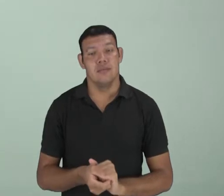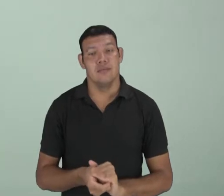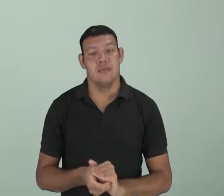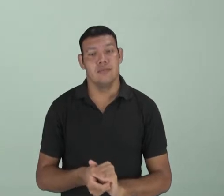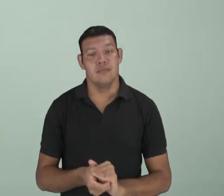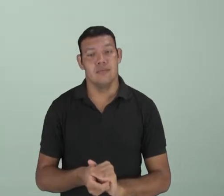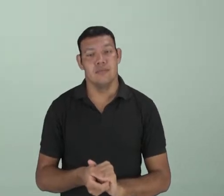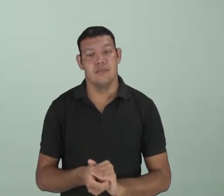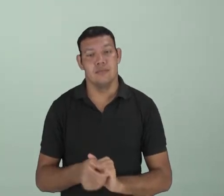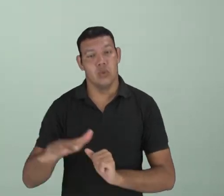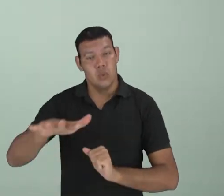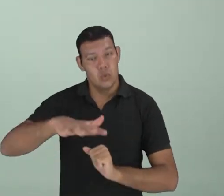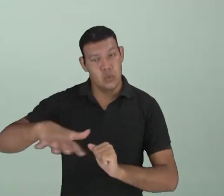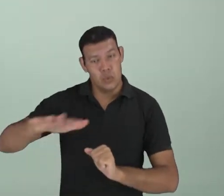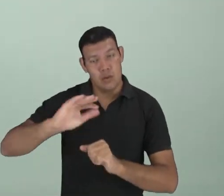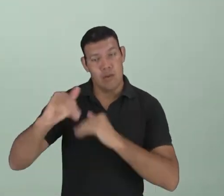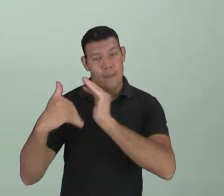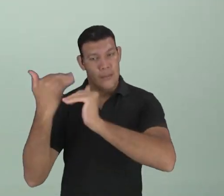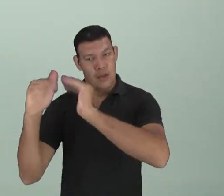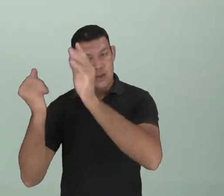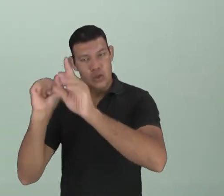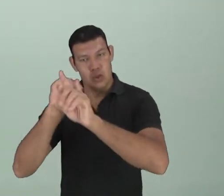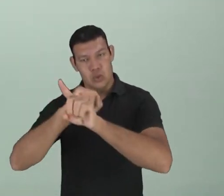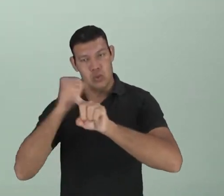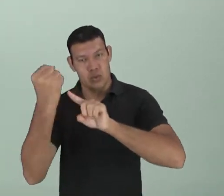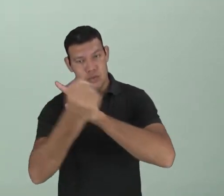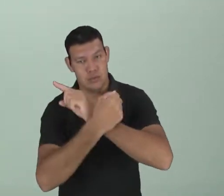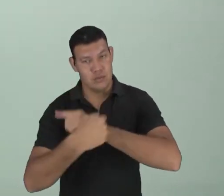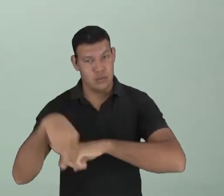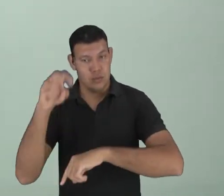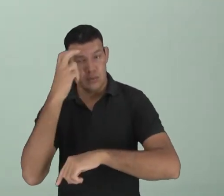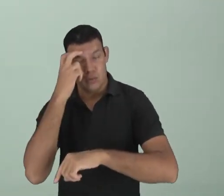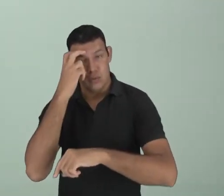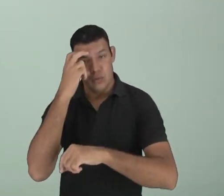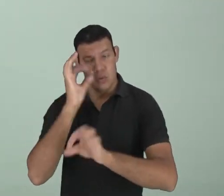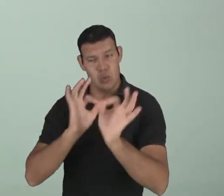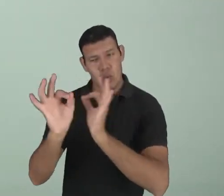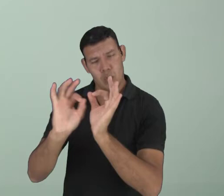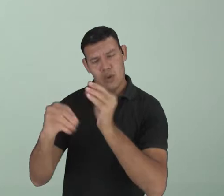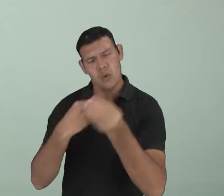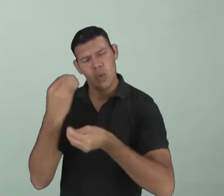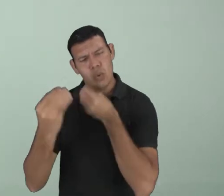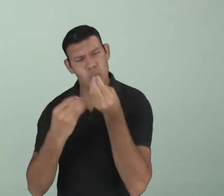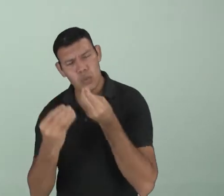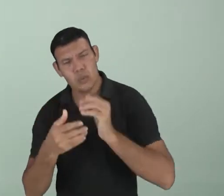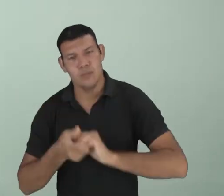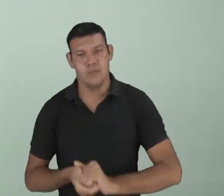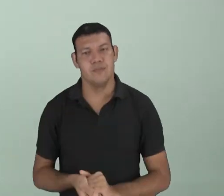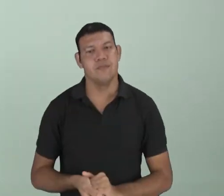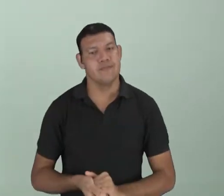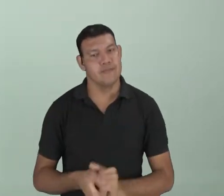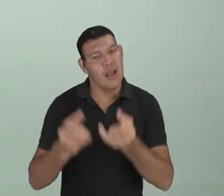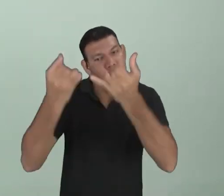a organização do espaço e desenvolvimento sociocultural. Ou seja, a gente vai ver um pouquinho como que